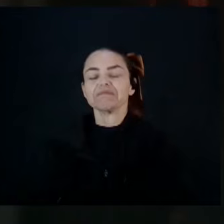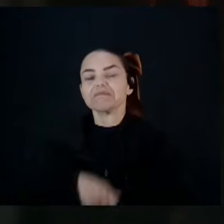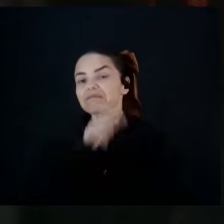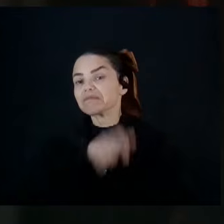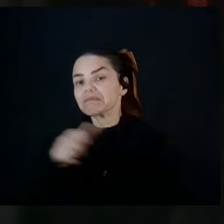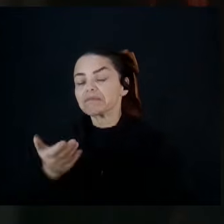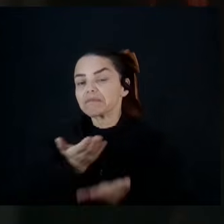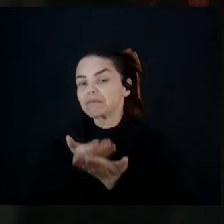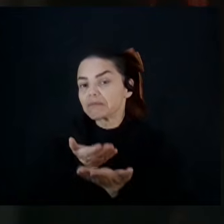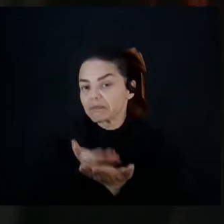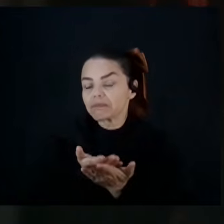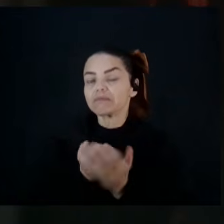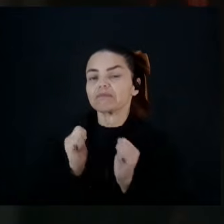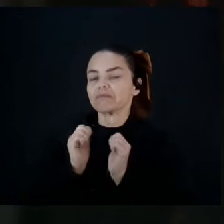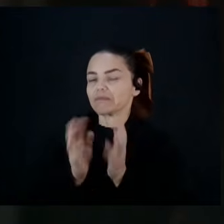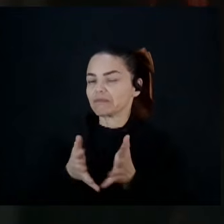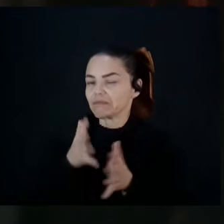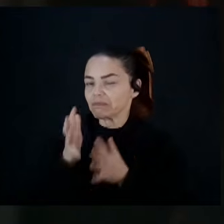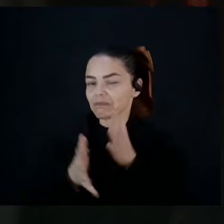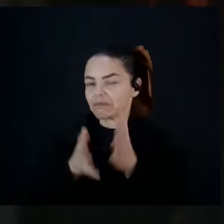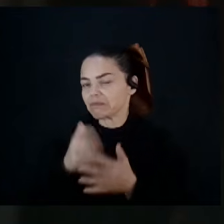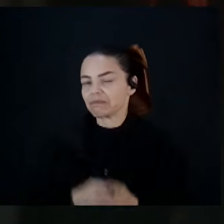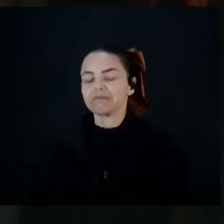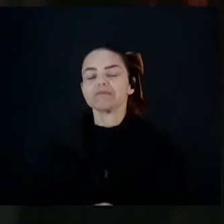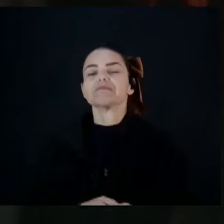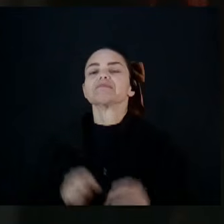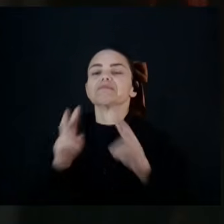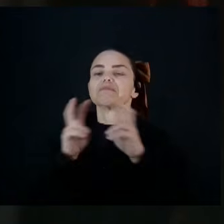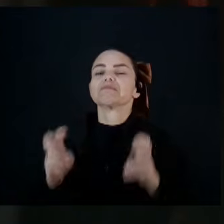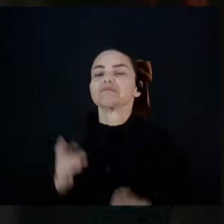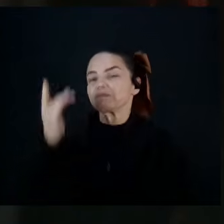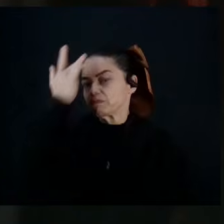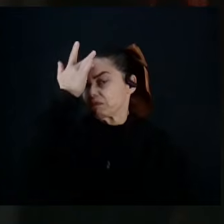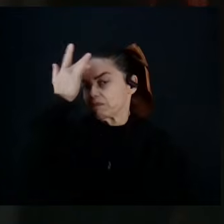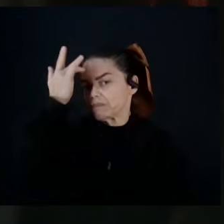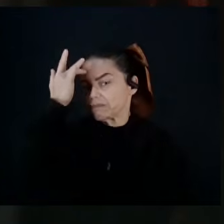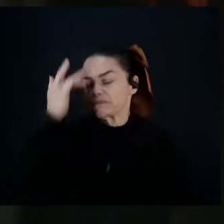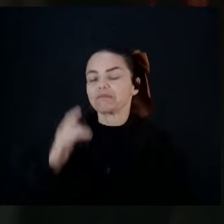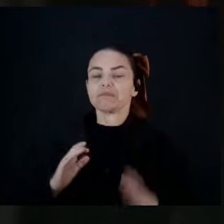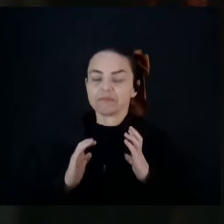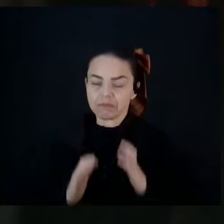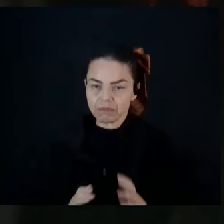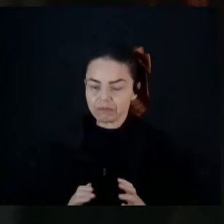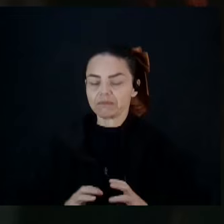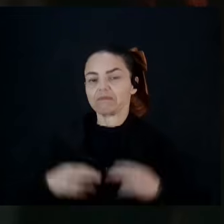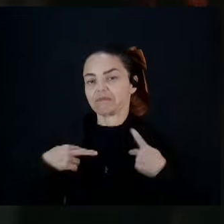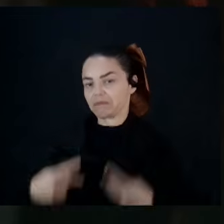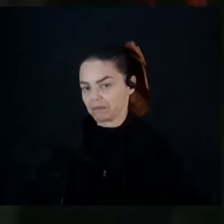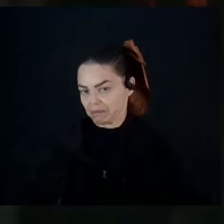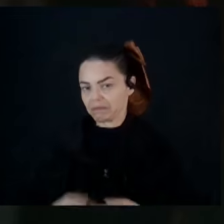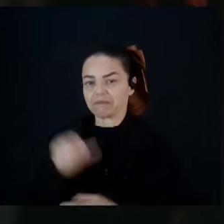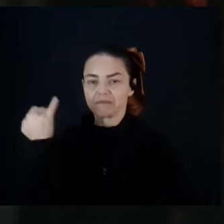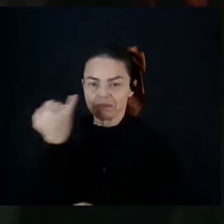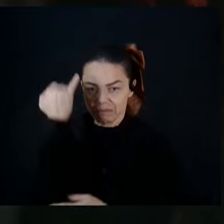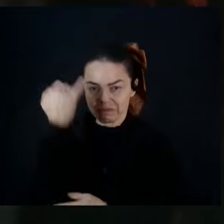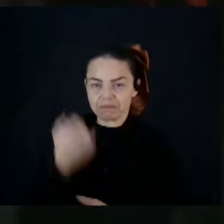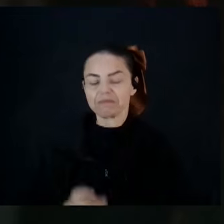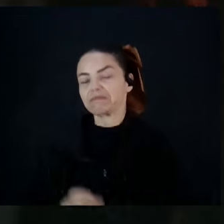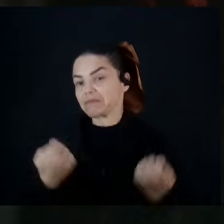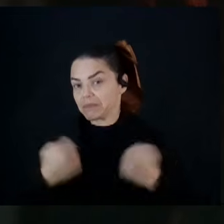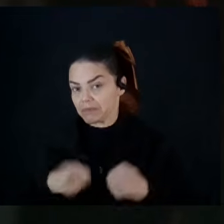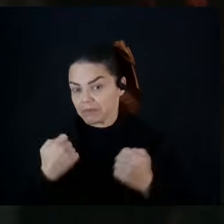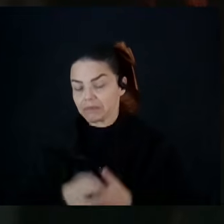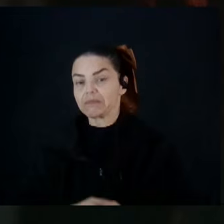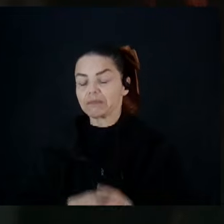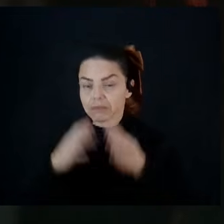para falar sobre, né, sobre isso, sobre a saúde mental, sobre comportamento. Isso é muito importante. Você precisa estar atento